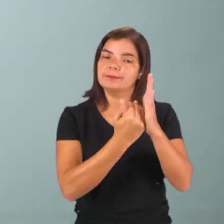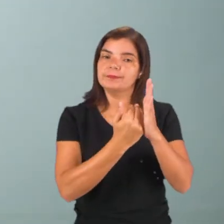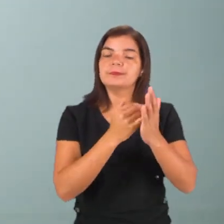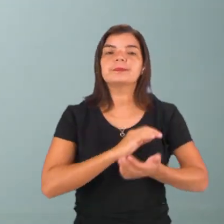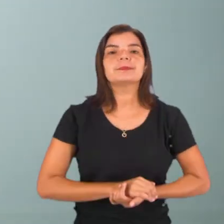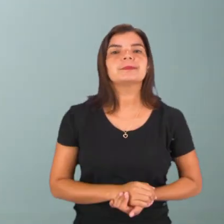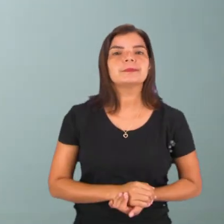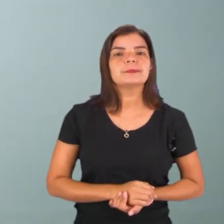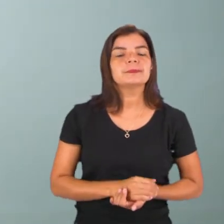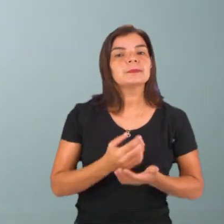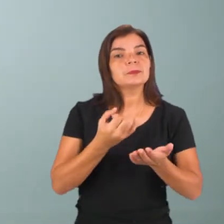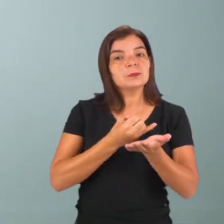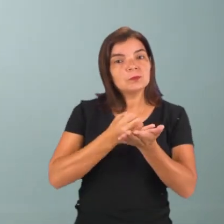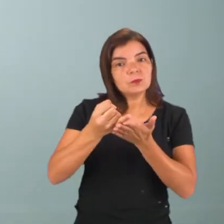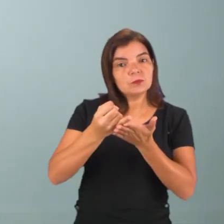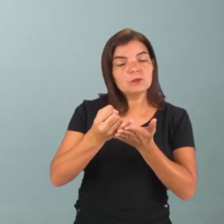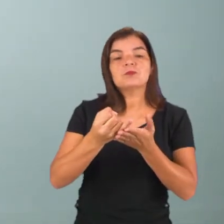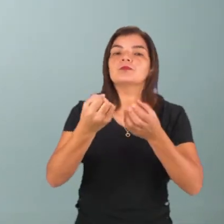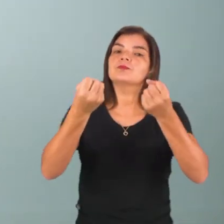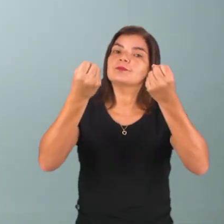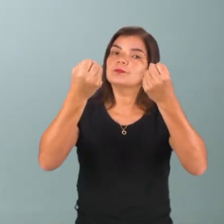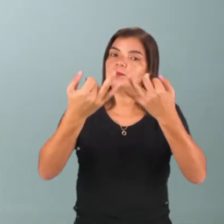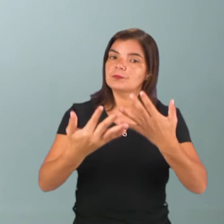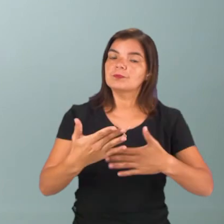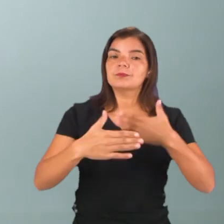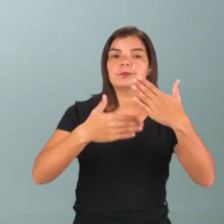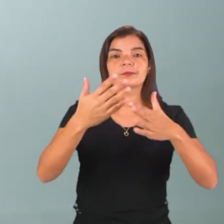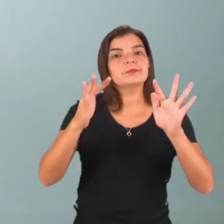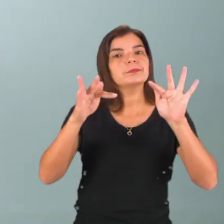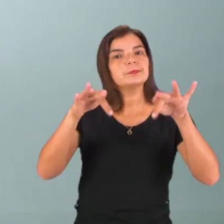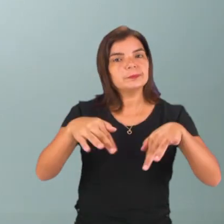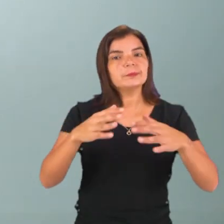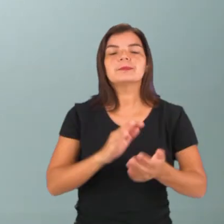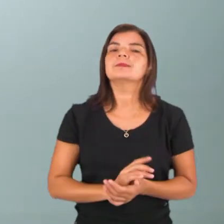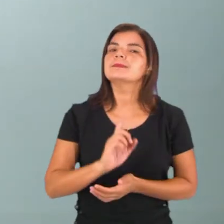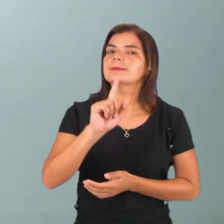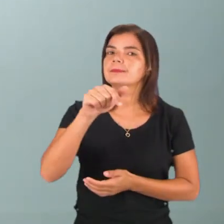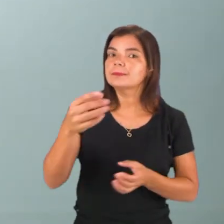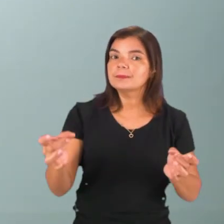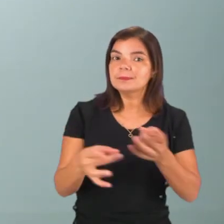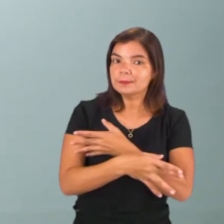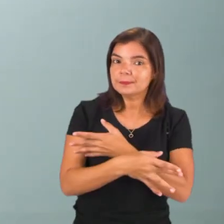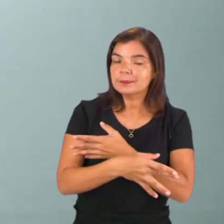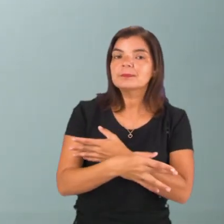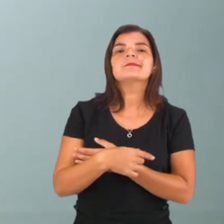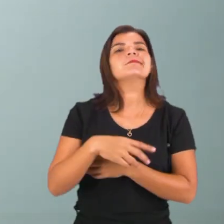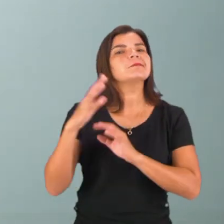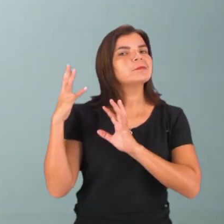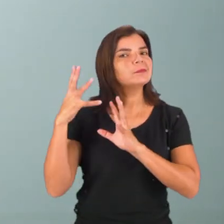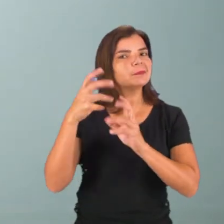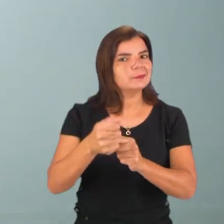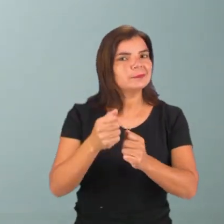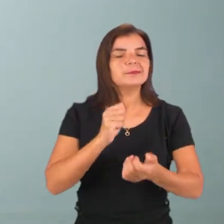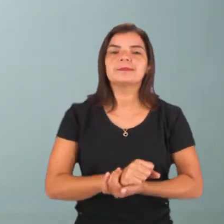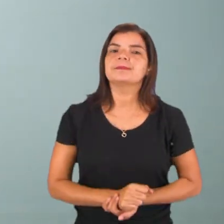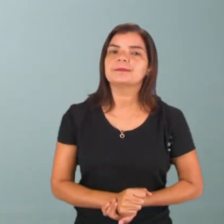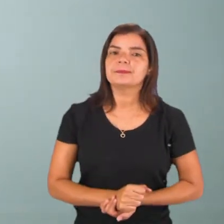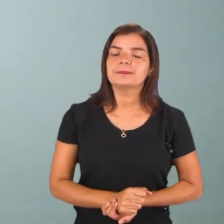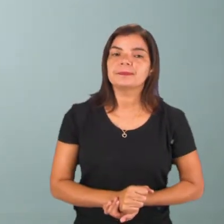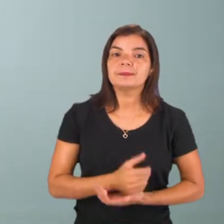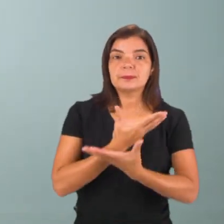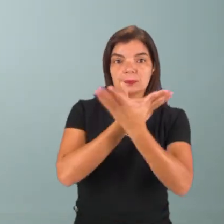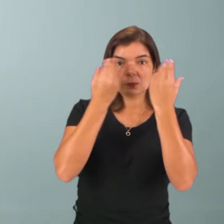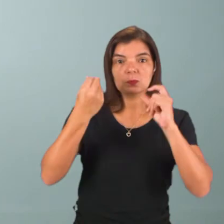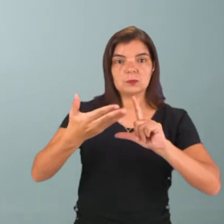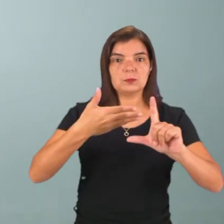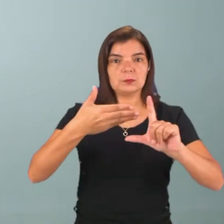editorial. Introdução, desenvolvimento e a conclusão. Depois de pronto, vale a pena revisar. Não